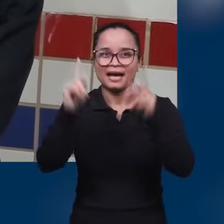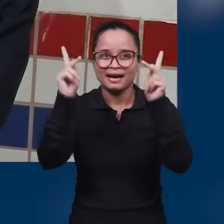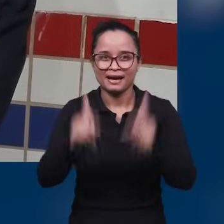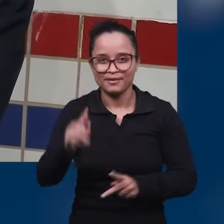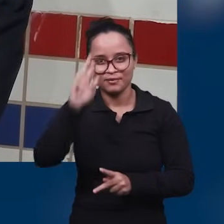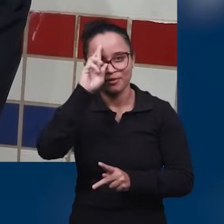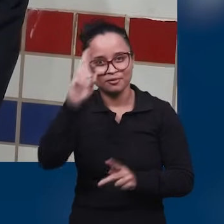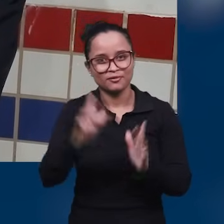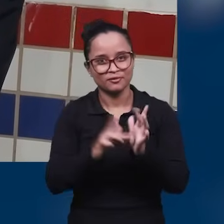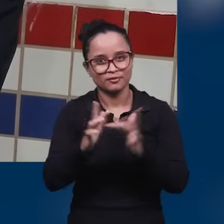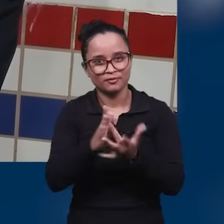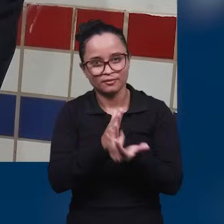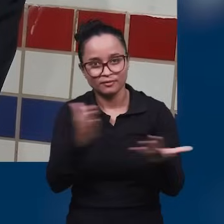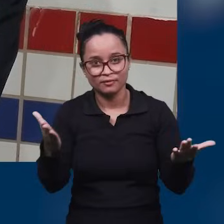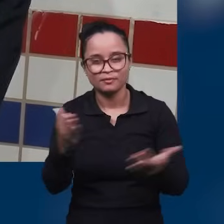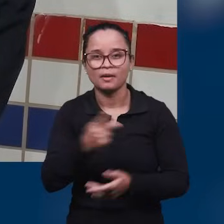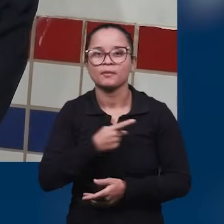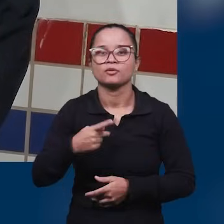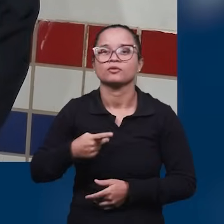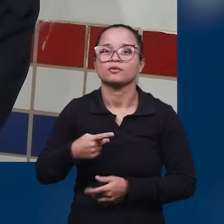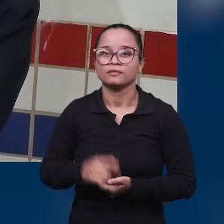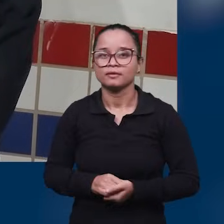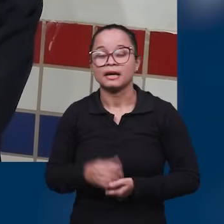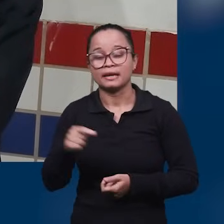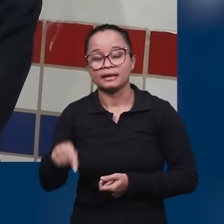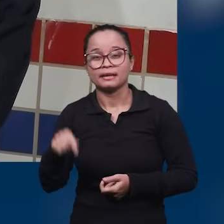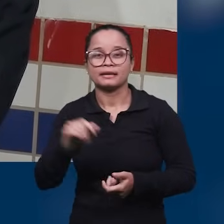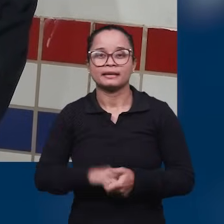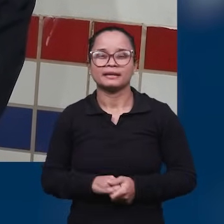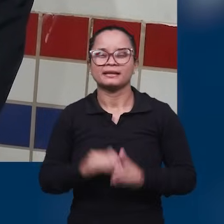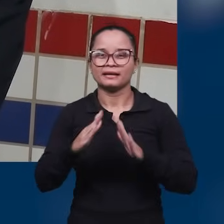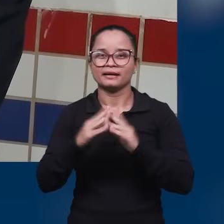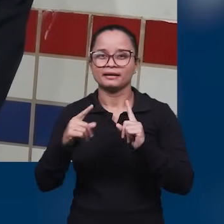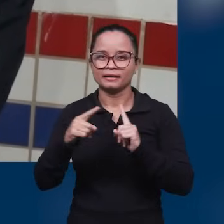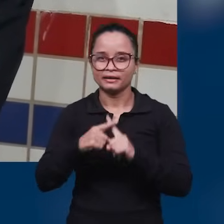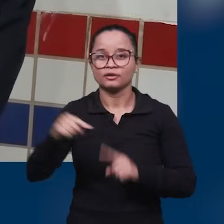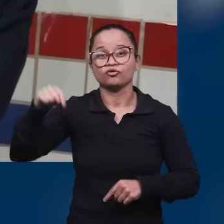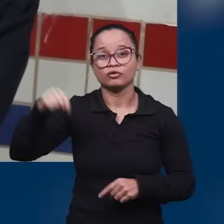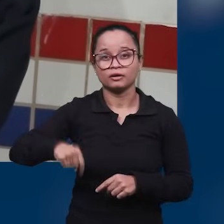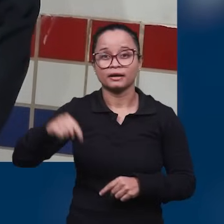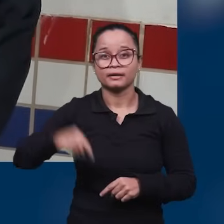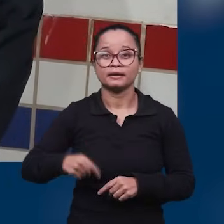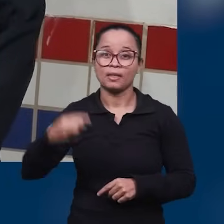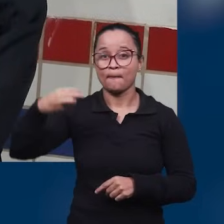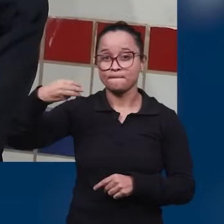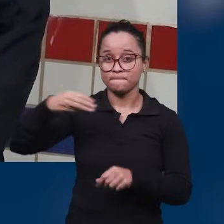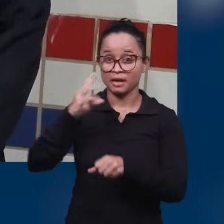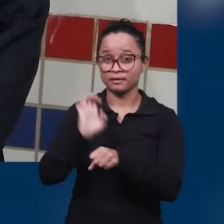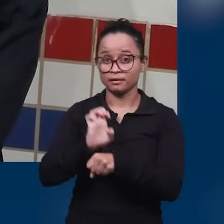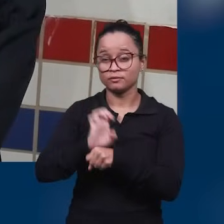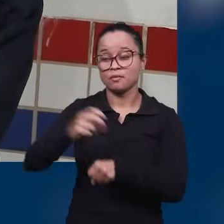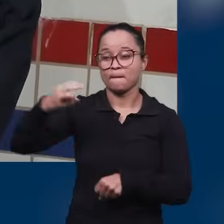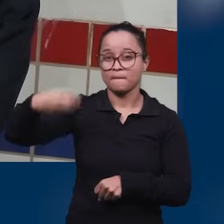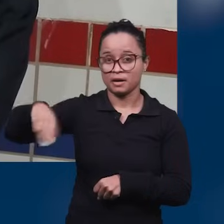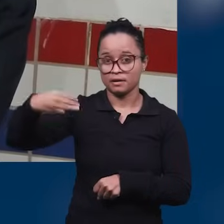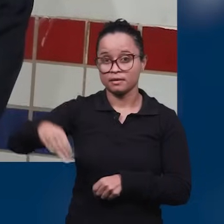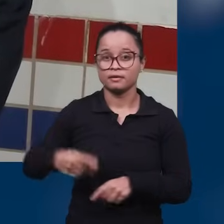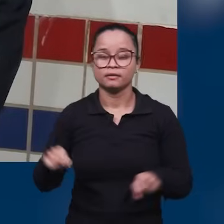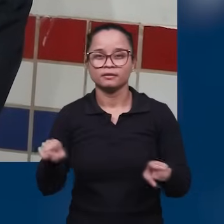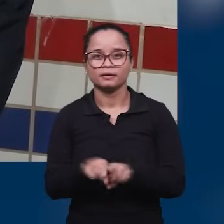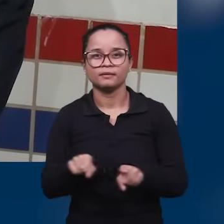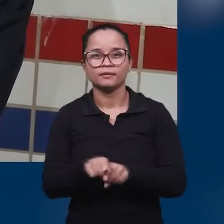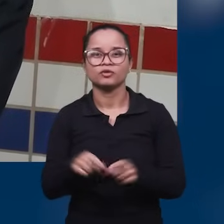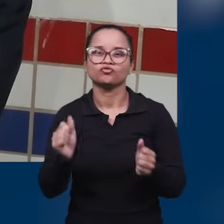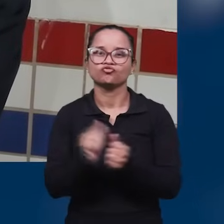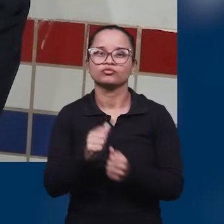aqui de Imperatriz do Maranhão, juntamente aqui com o pastor Sérgio também aqui, pastor em Porto Franco. E nós